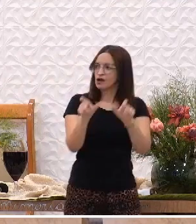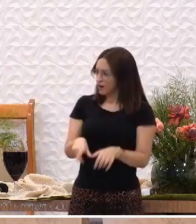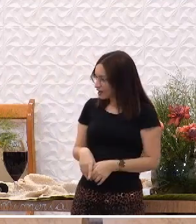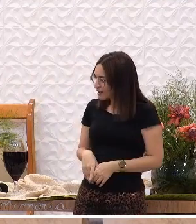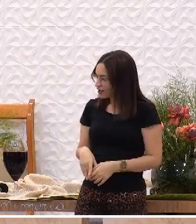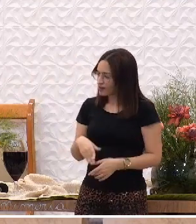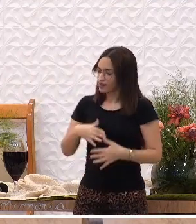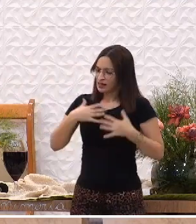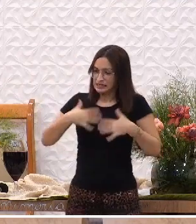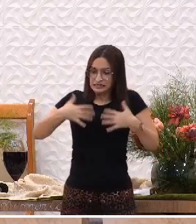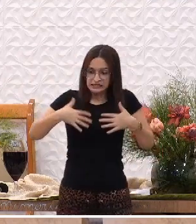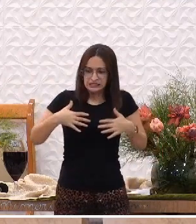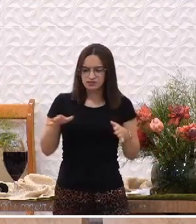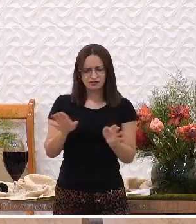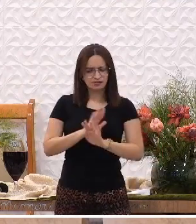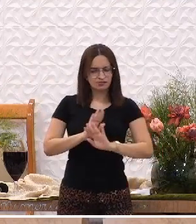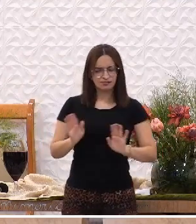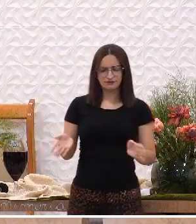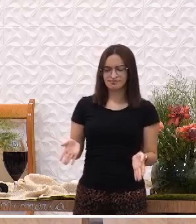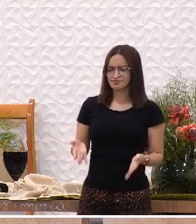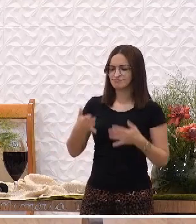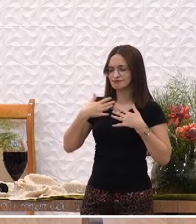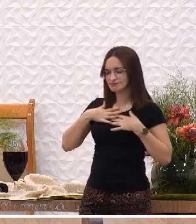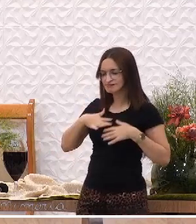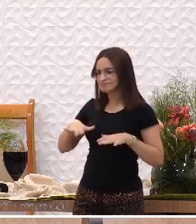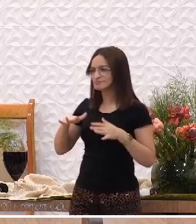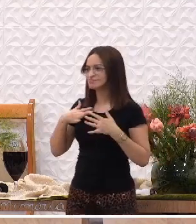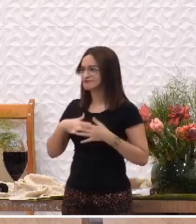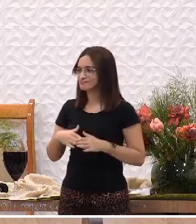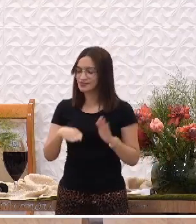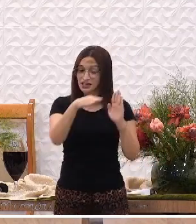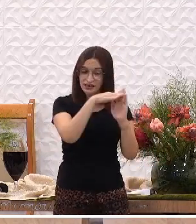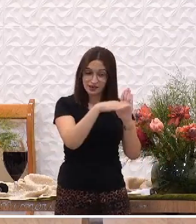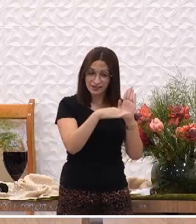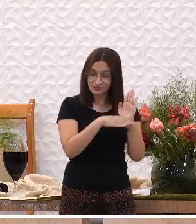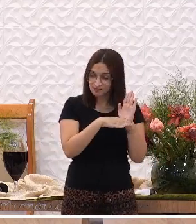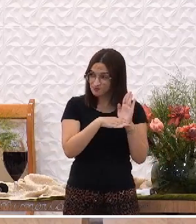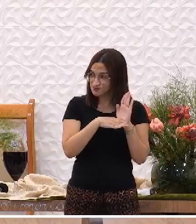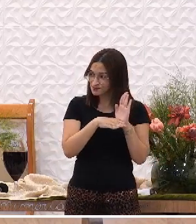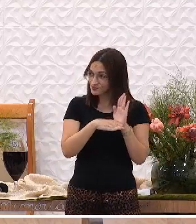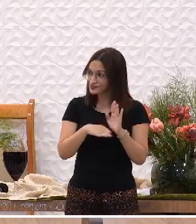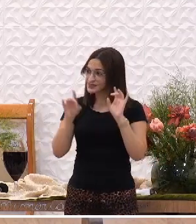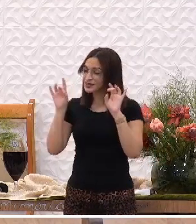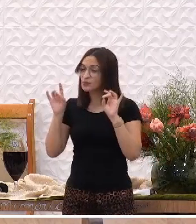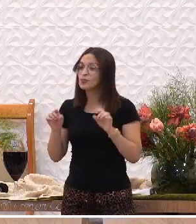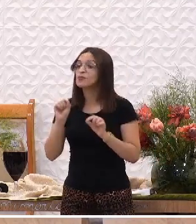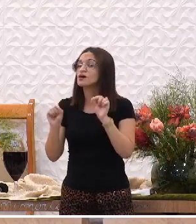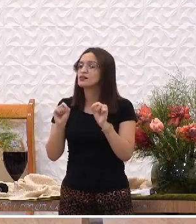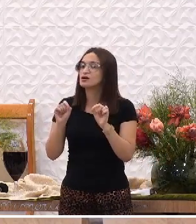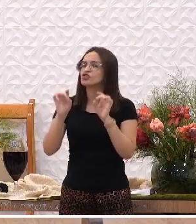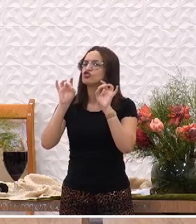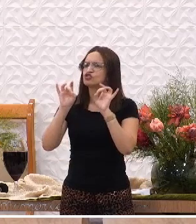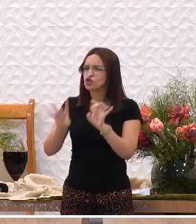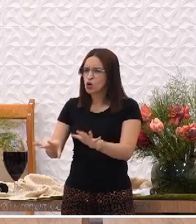às autoridades da época. Outro princípio que é muito caro para nós e para os evangélicos de maneira geral é somente a Escritura. E